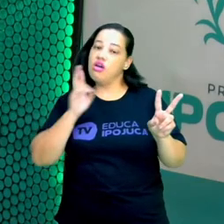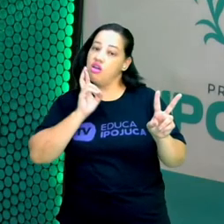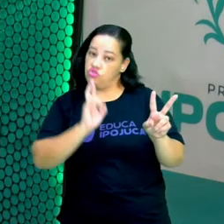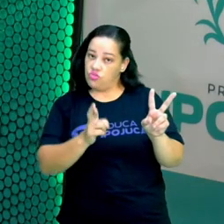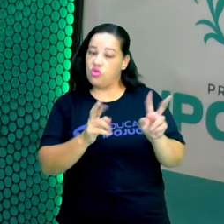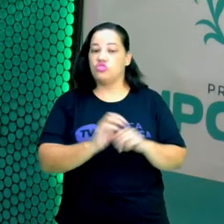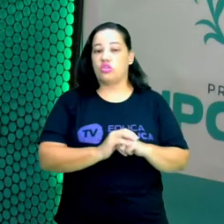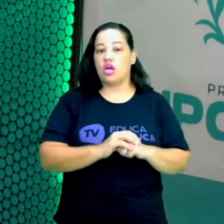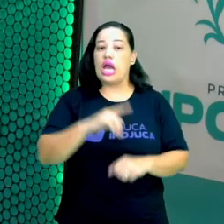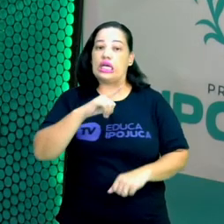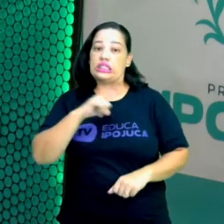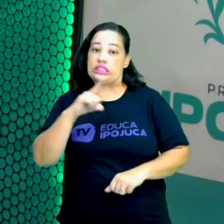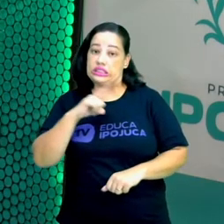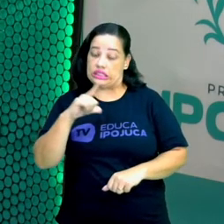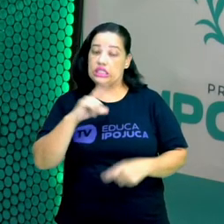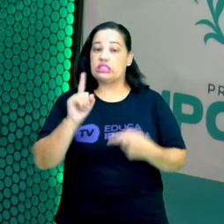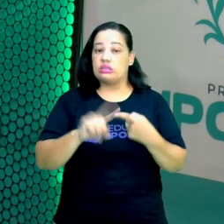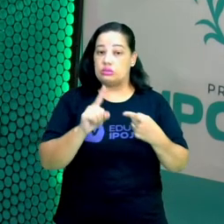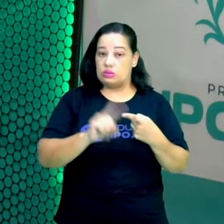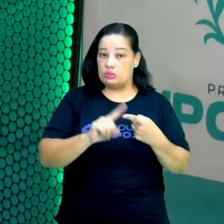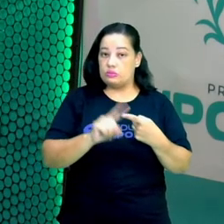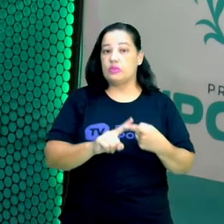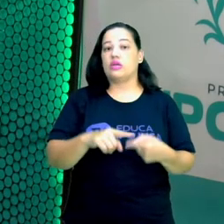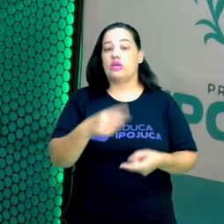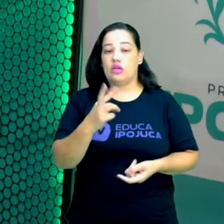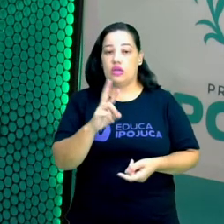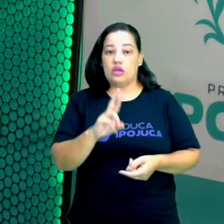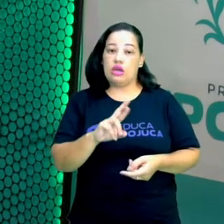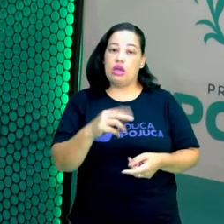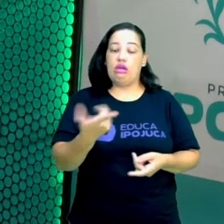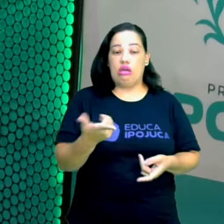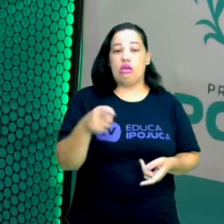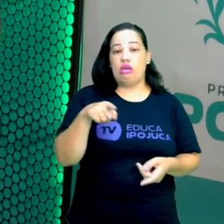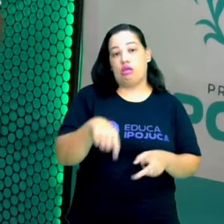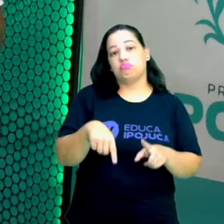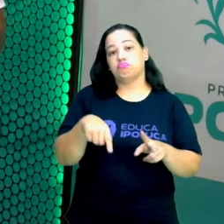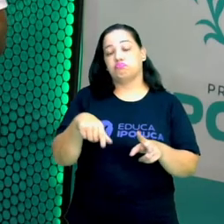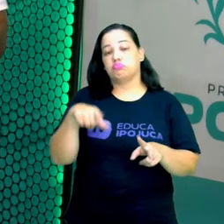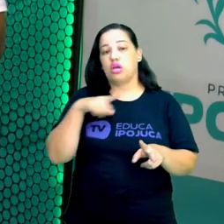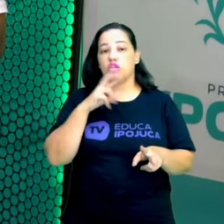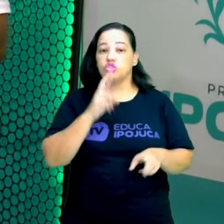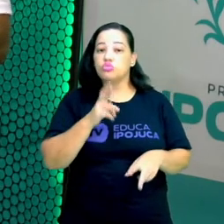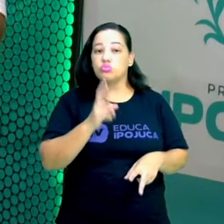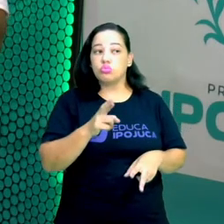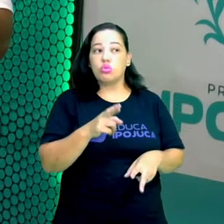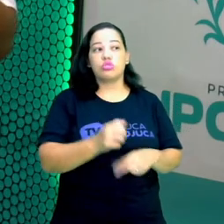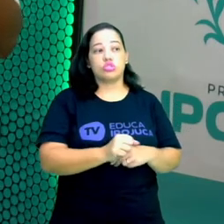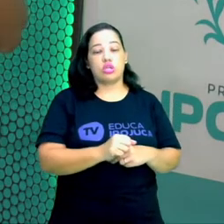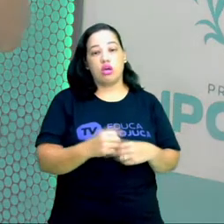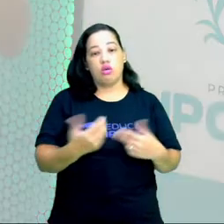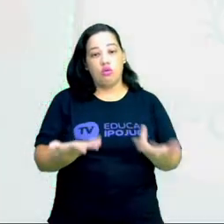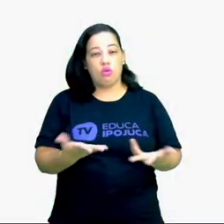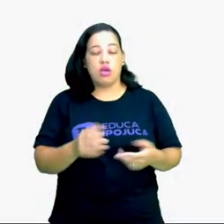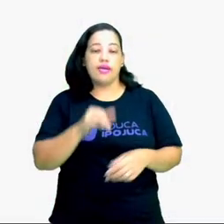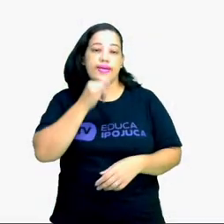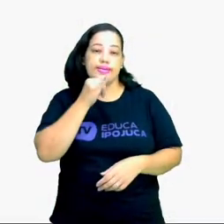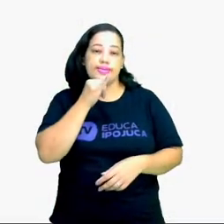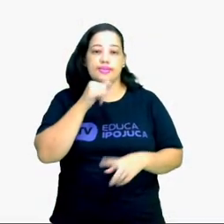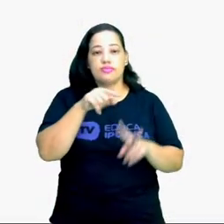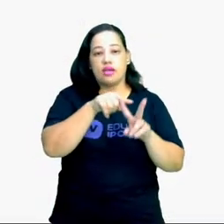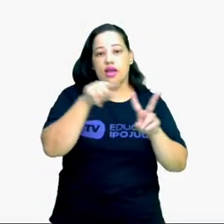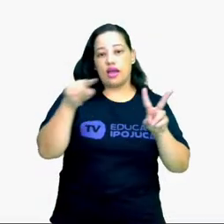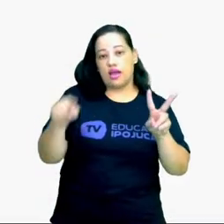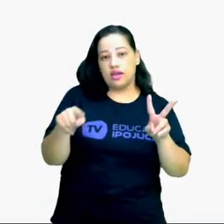raízes enésimas. Enésimas vem de N números. Olha aí, raiz quadrada, o